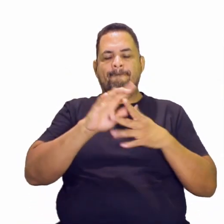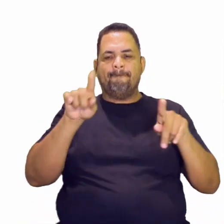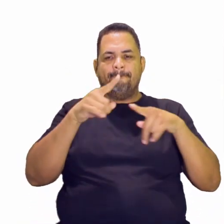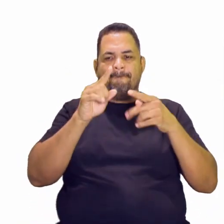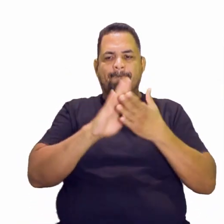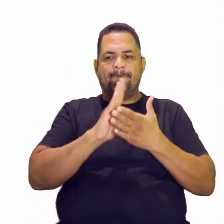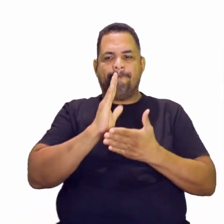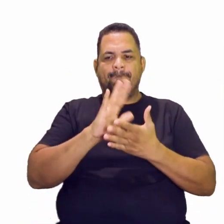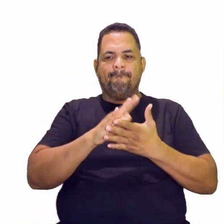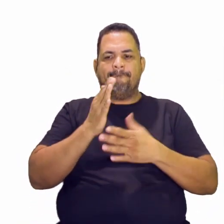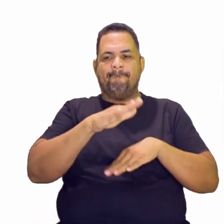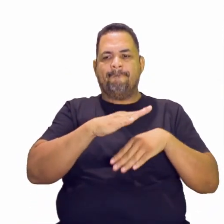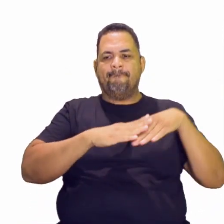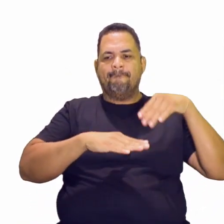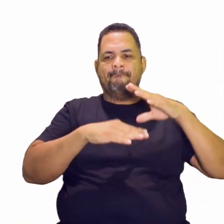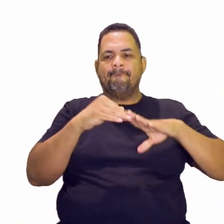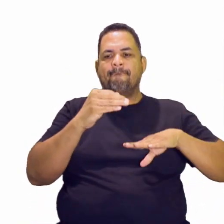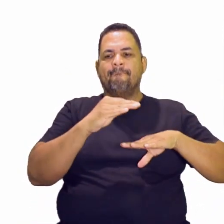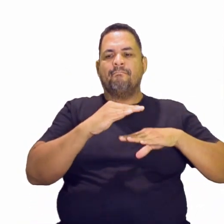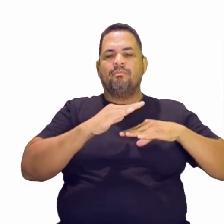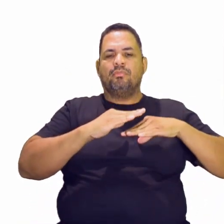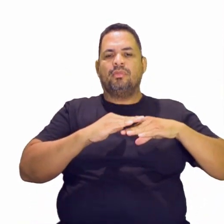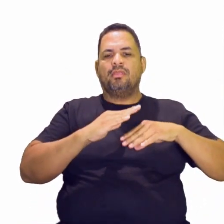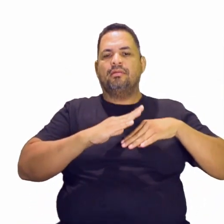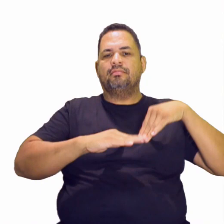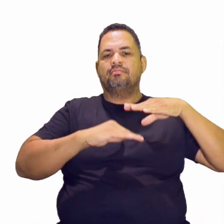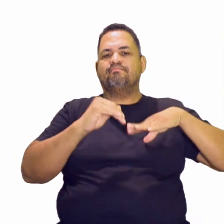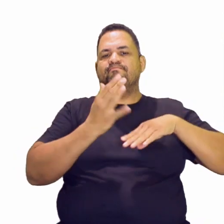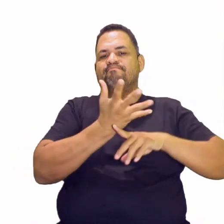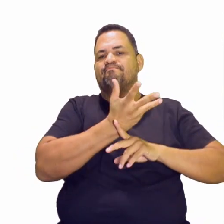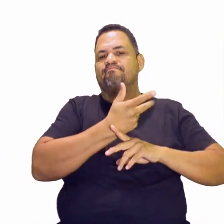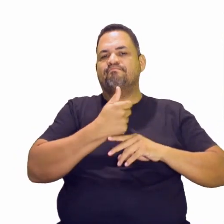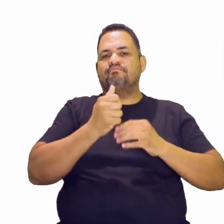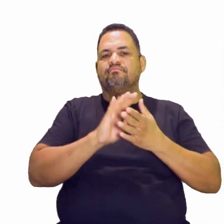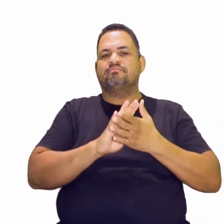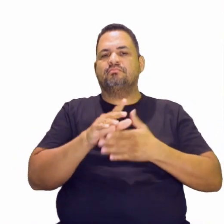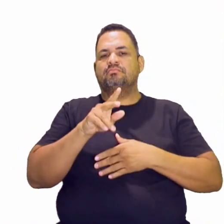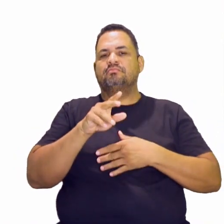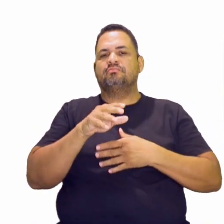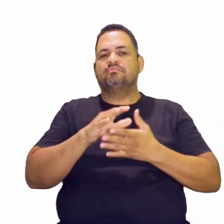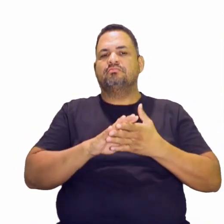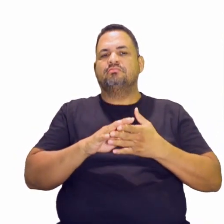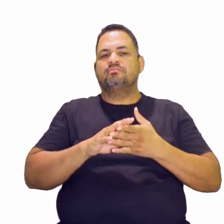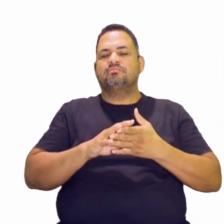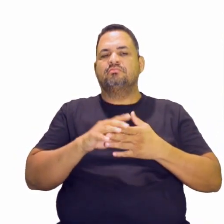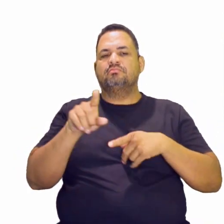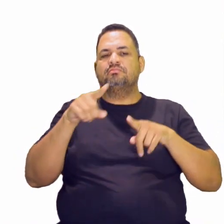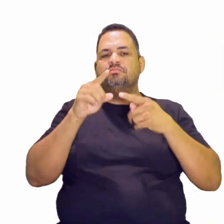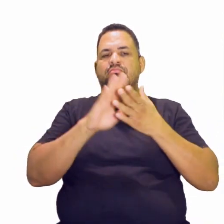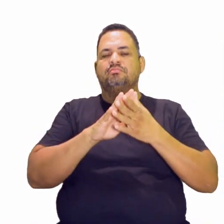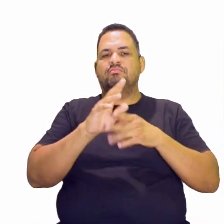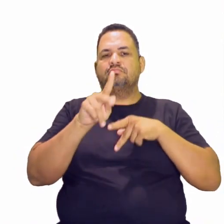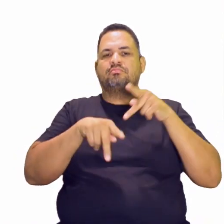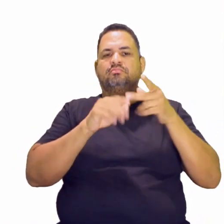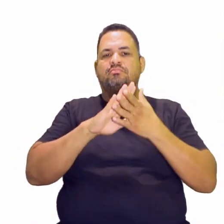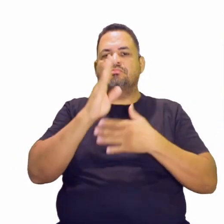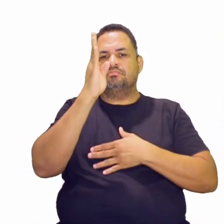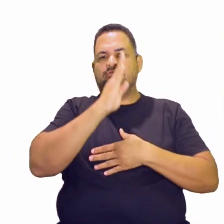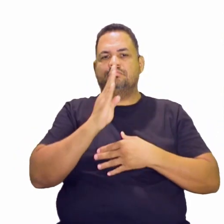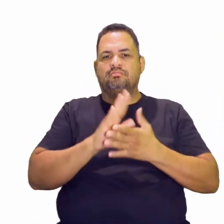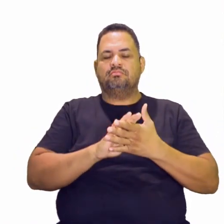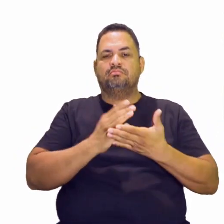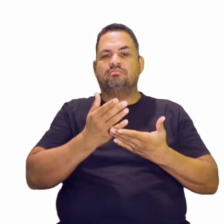alguns artistas importantes e a música popular brasileira. A questão 1, a letra